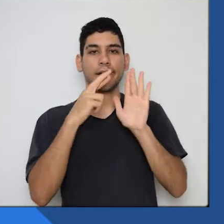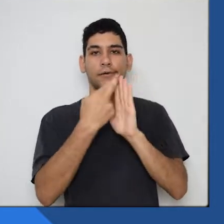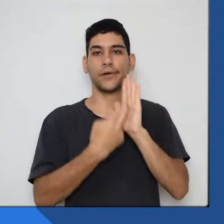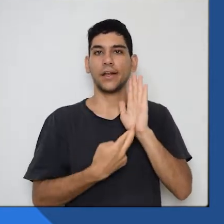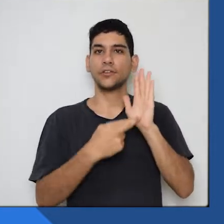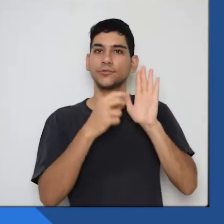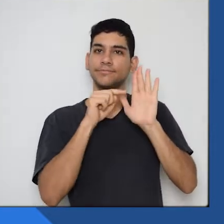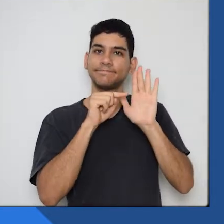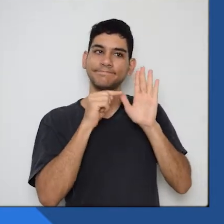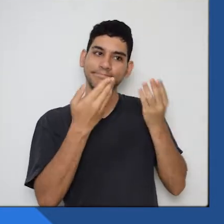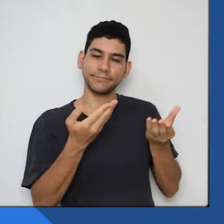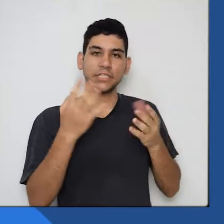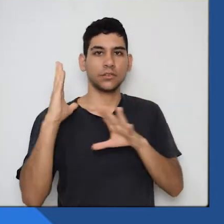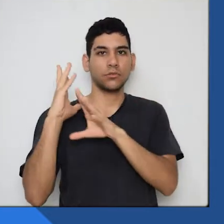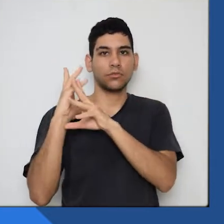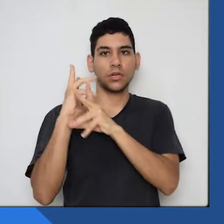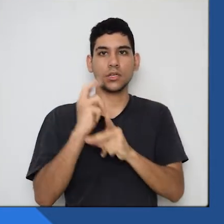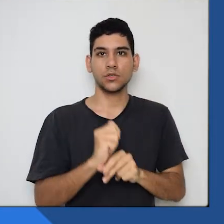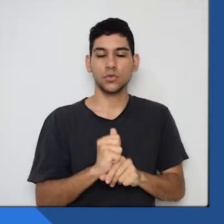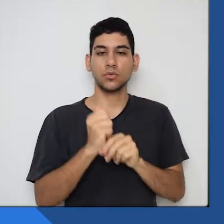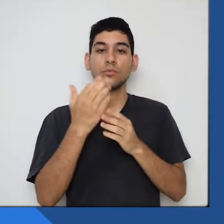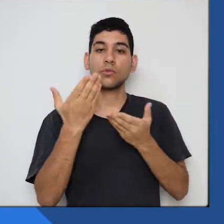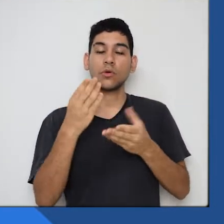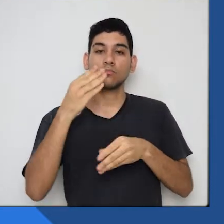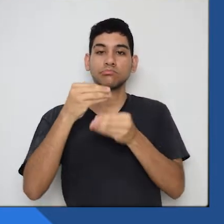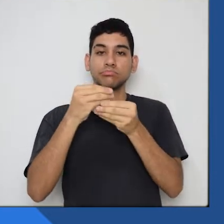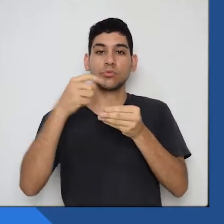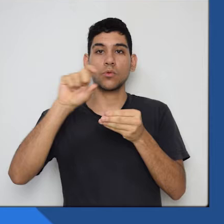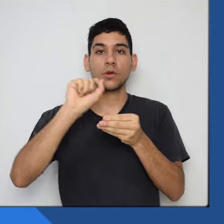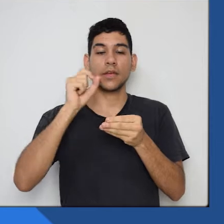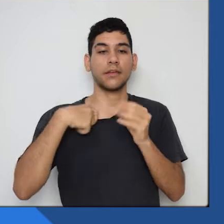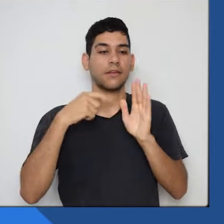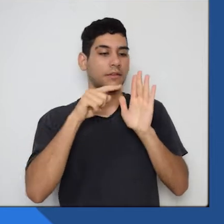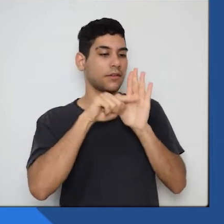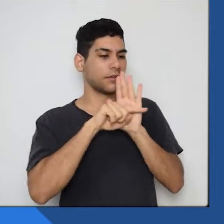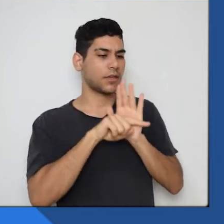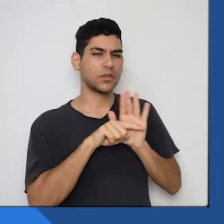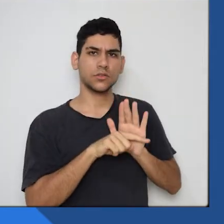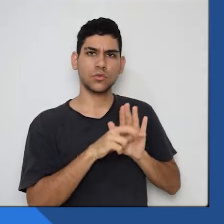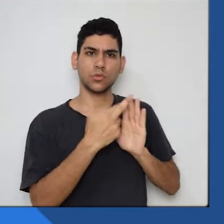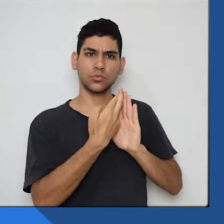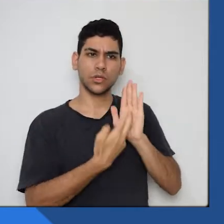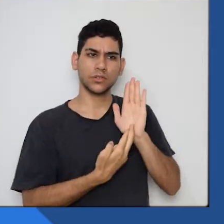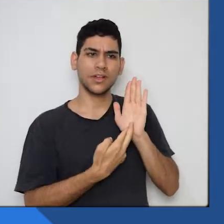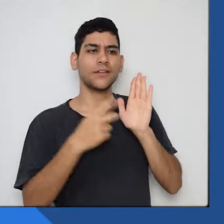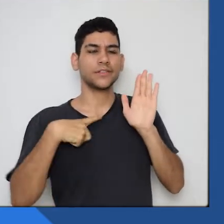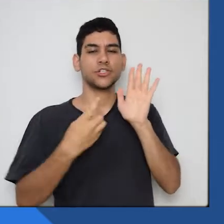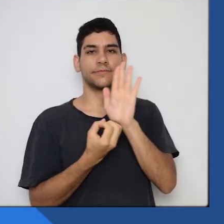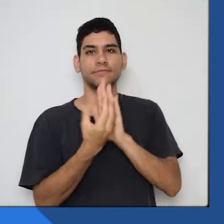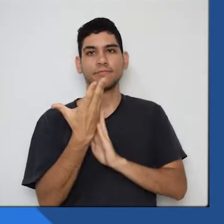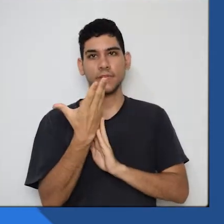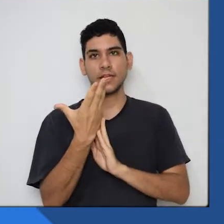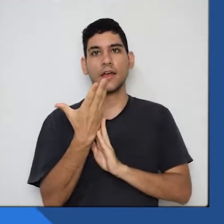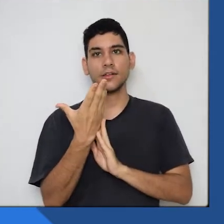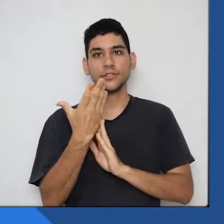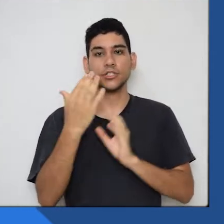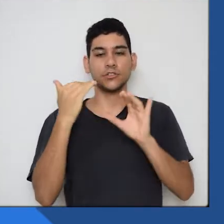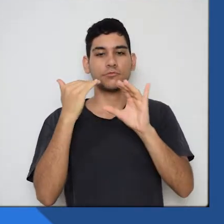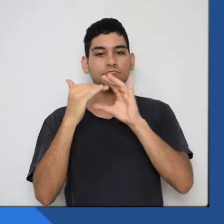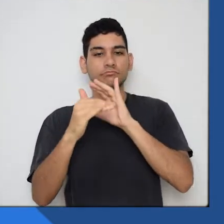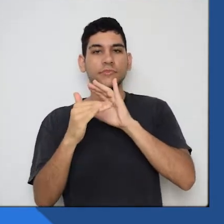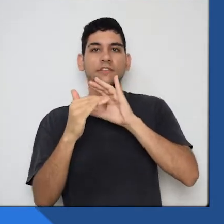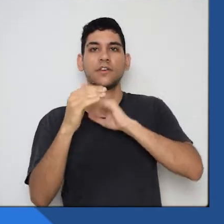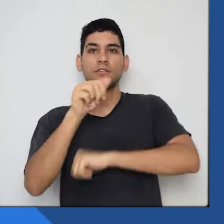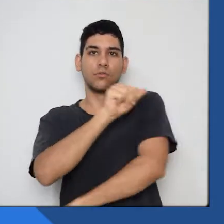no Moodle. Em resumo, essa atividade permite que questões de diversos tipos sejam criadas e aplicadas